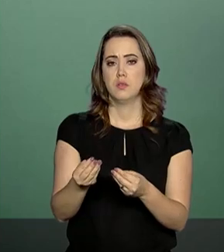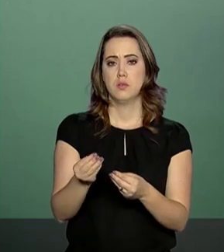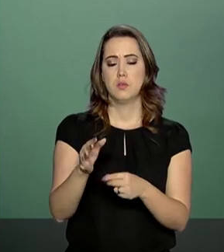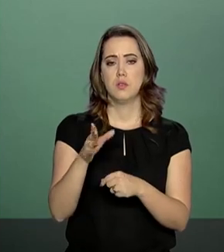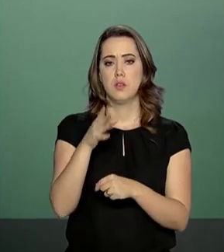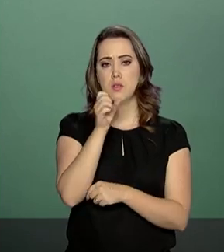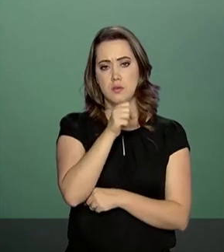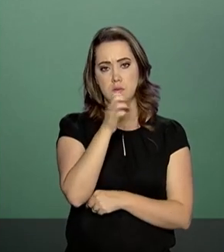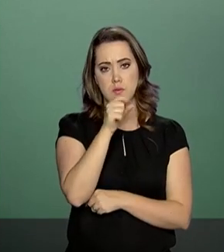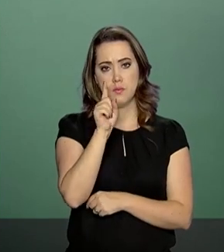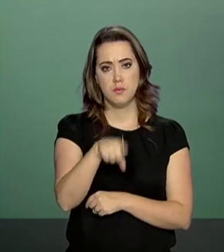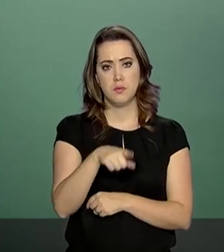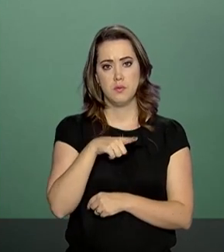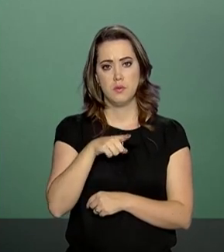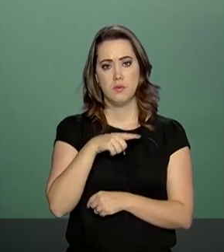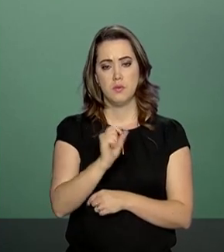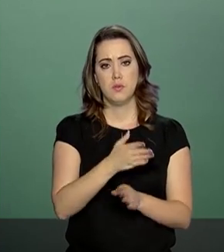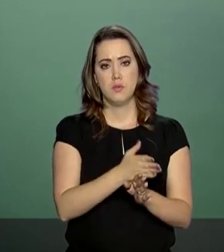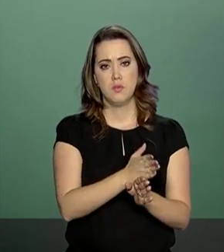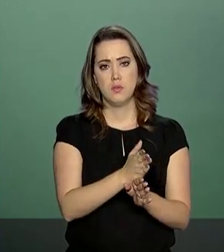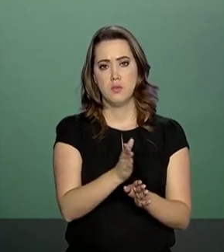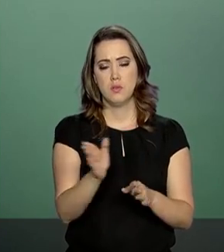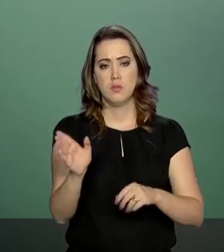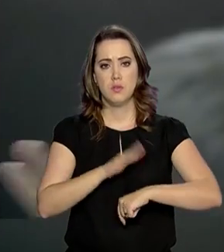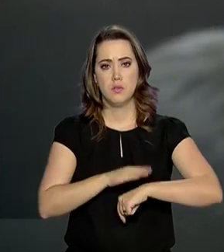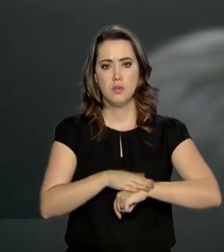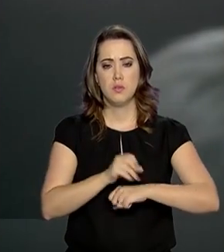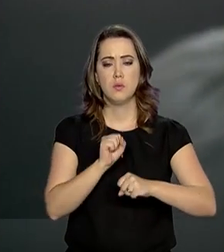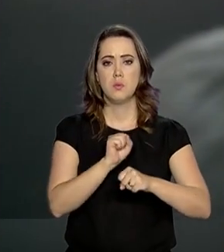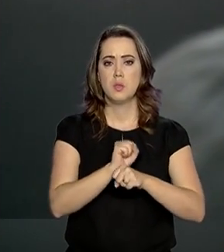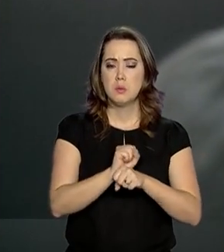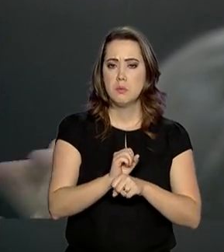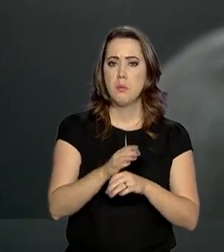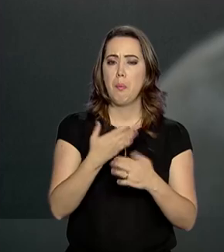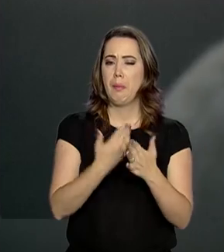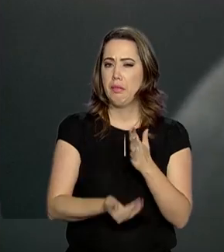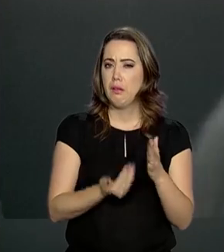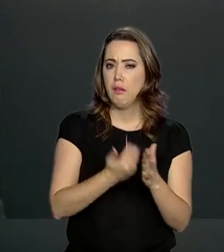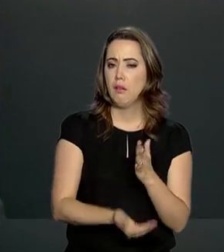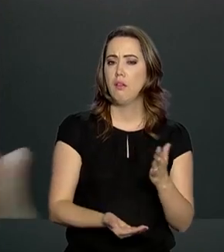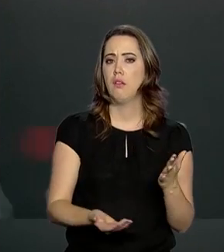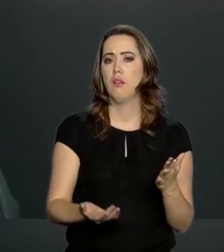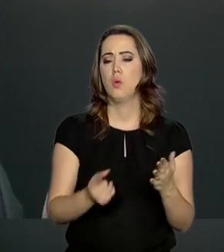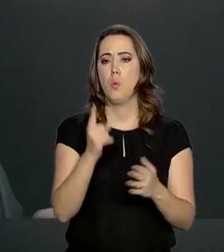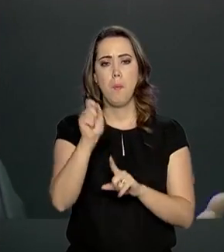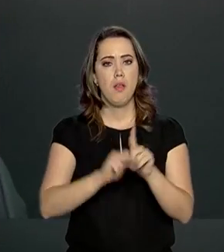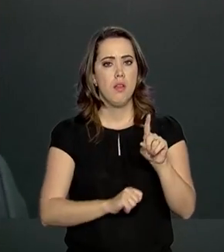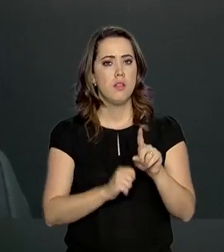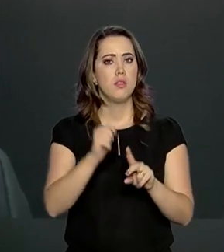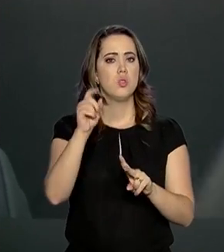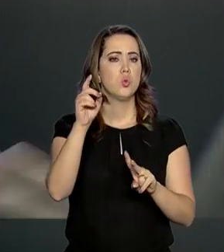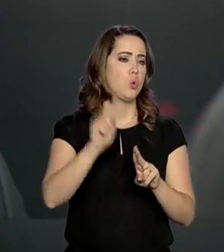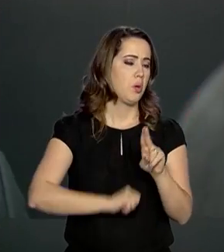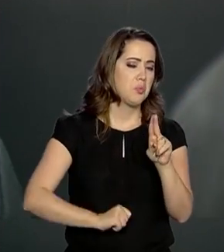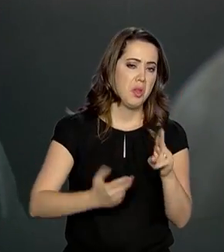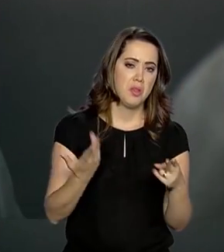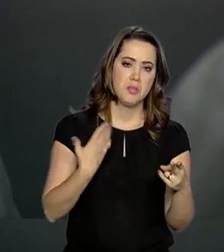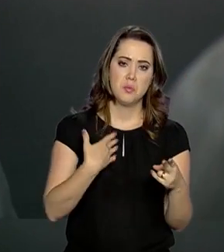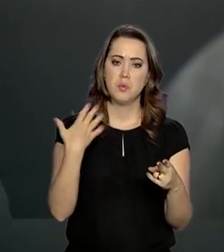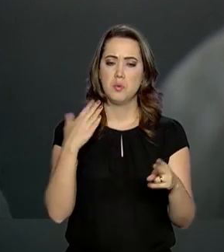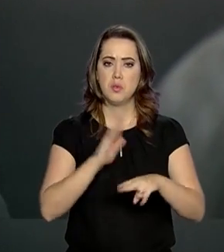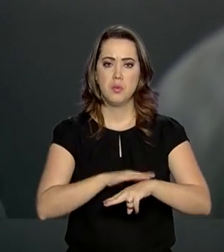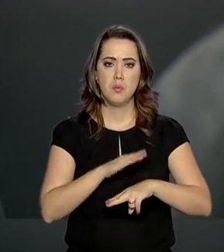sábado eles T um prazo de validade eles podem espere n no curso de um mês dois por um tempo